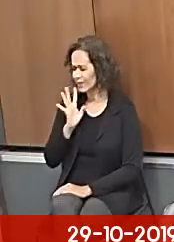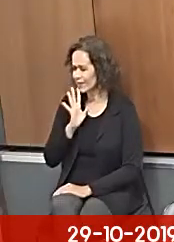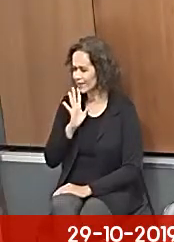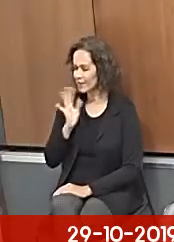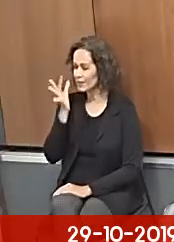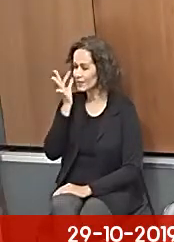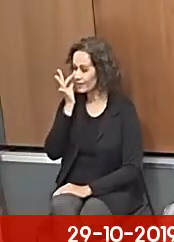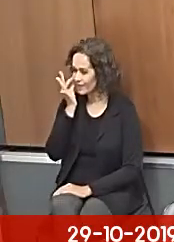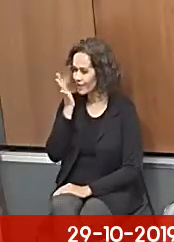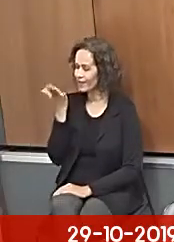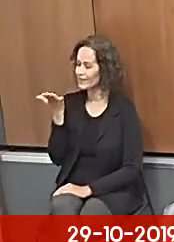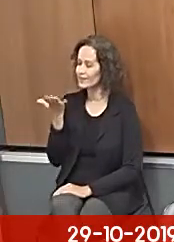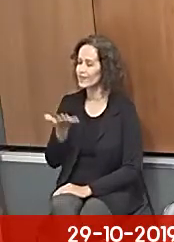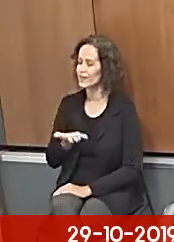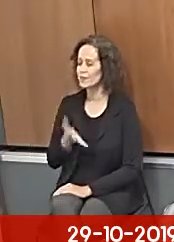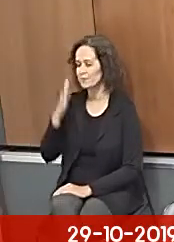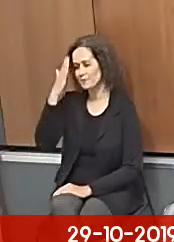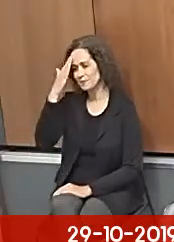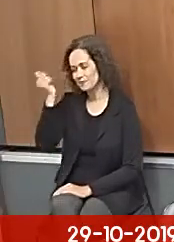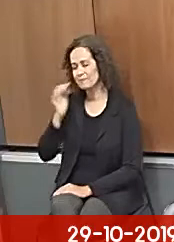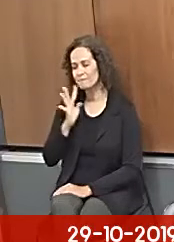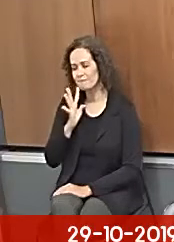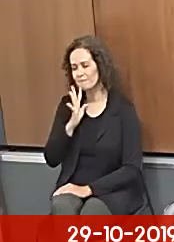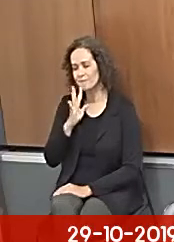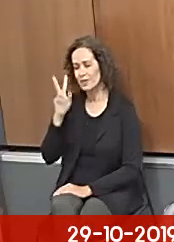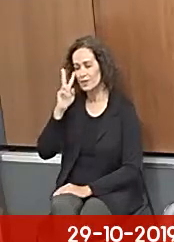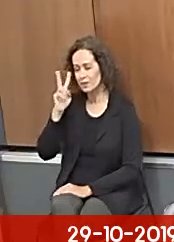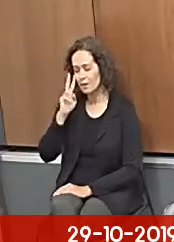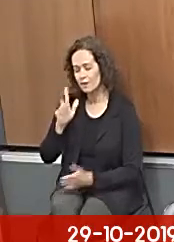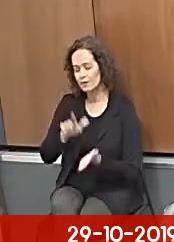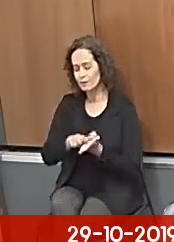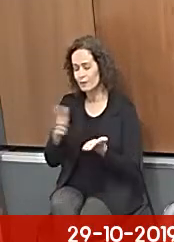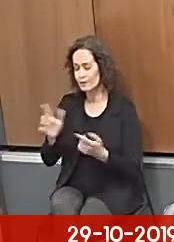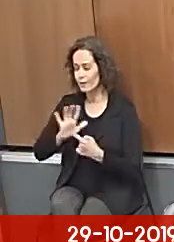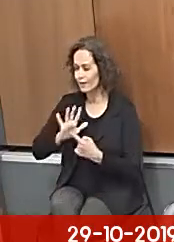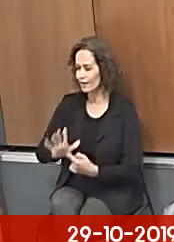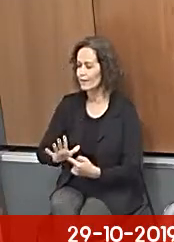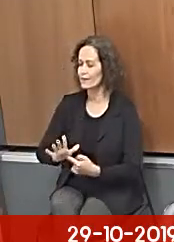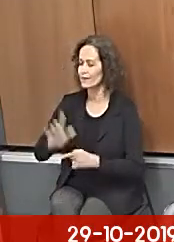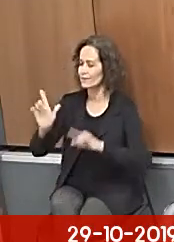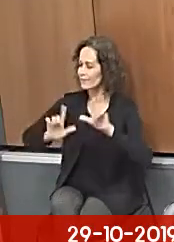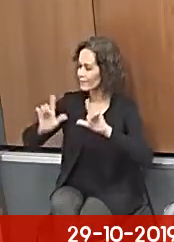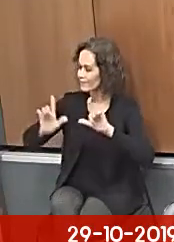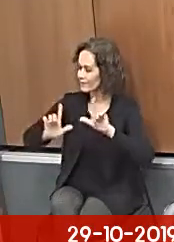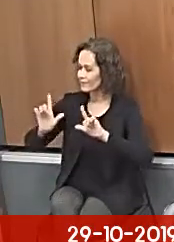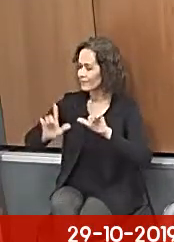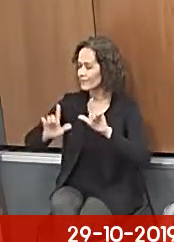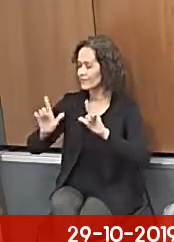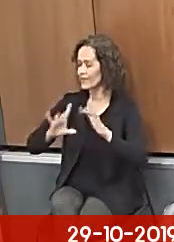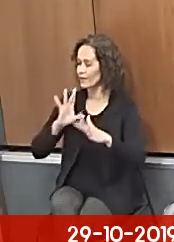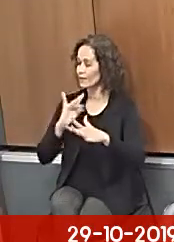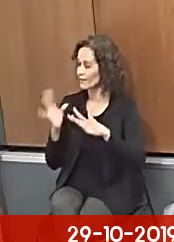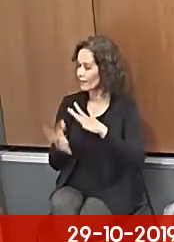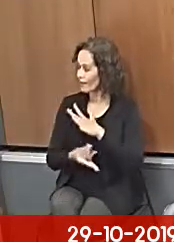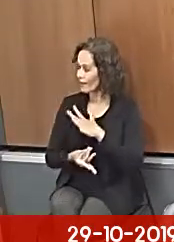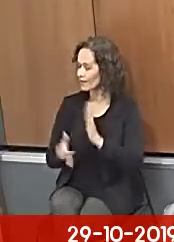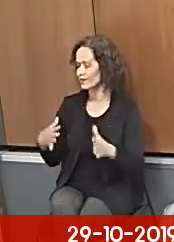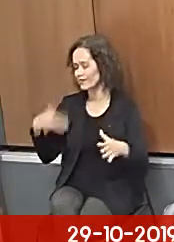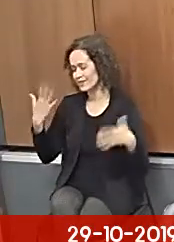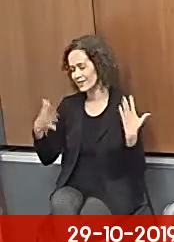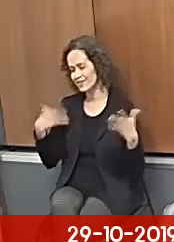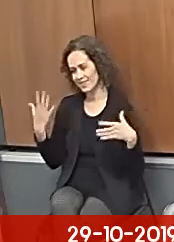a sua história, a sua trajetória pelos jornais, pela TV, e muito me alegra em tê-lo